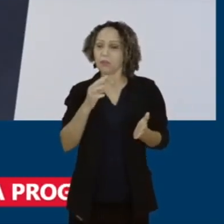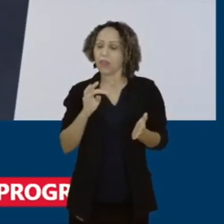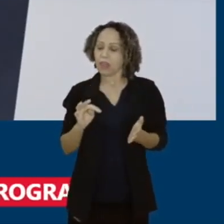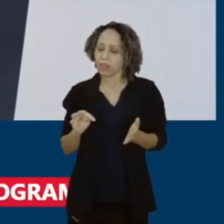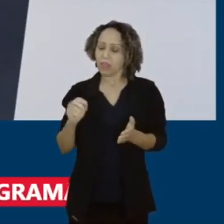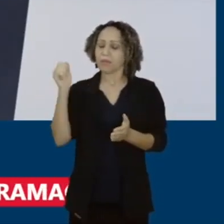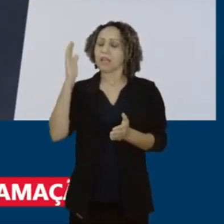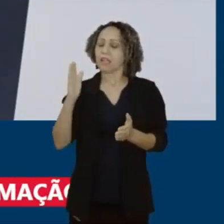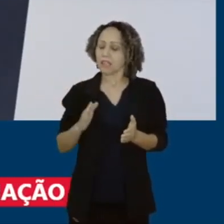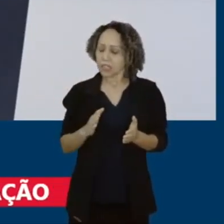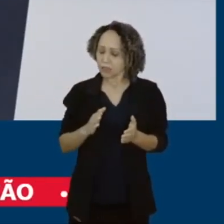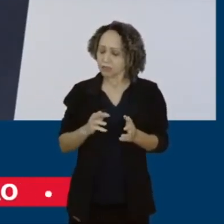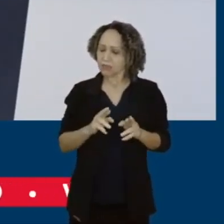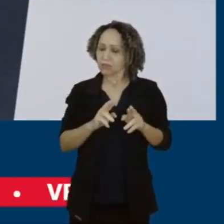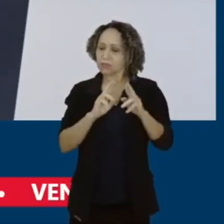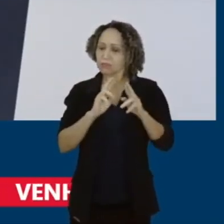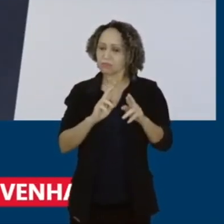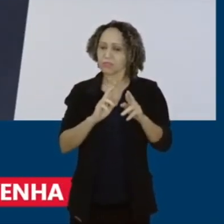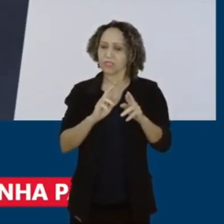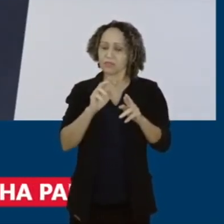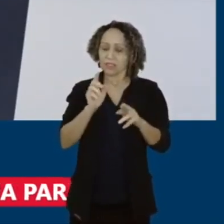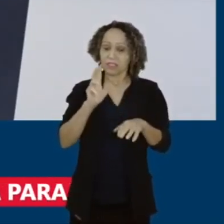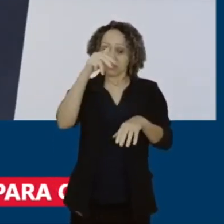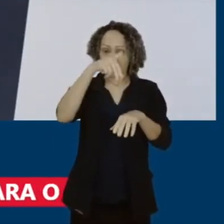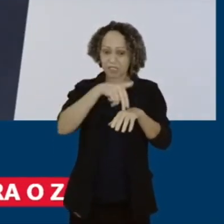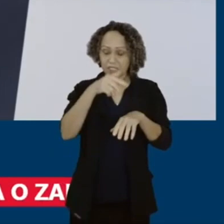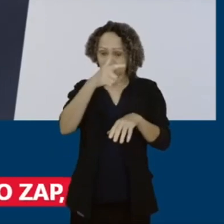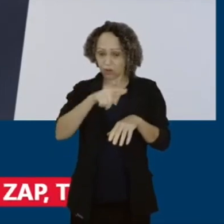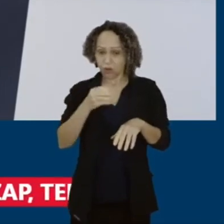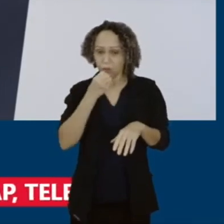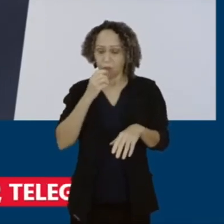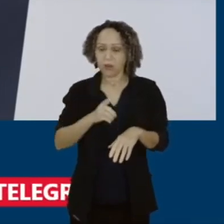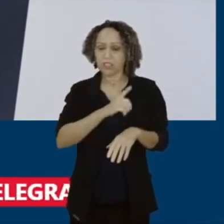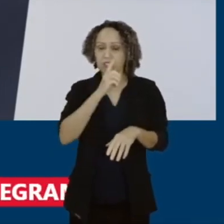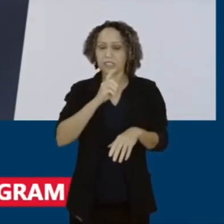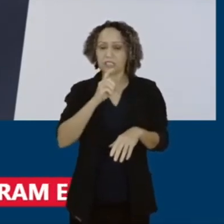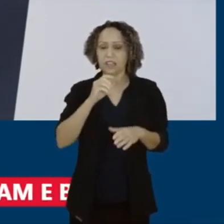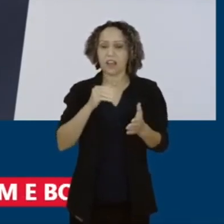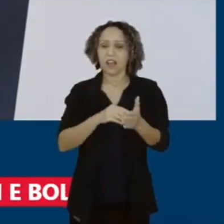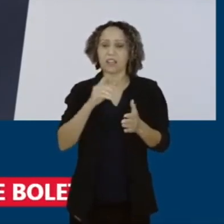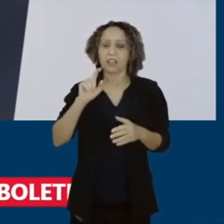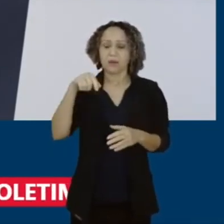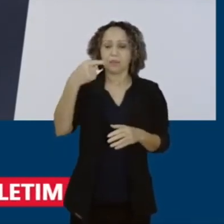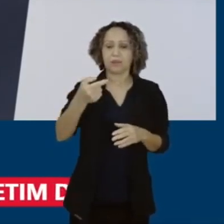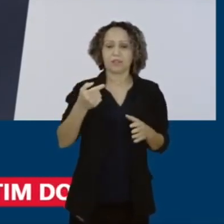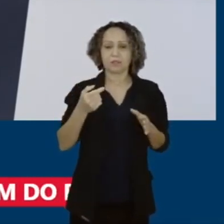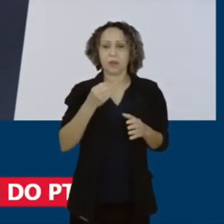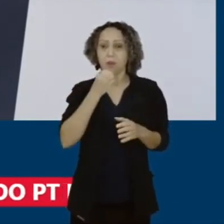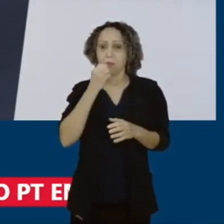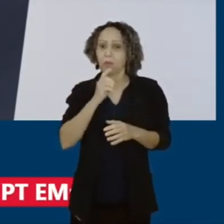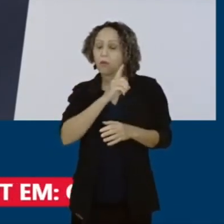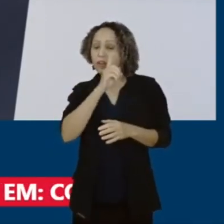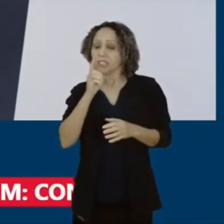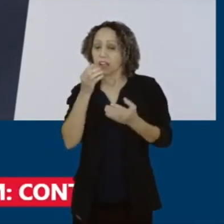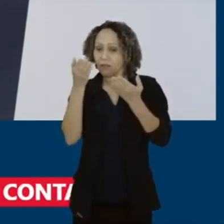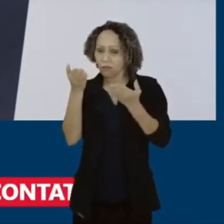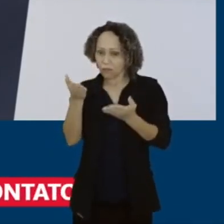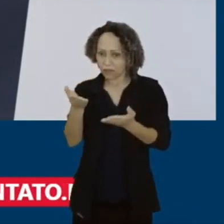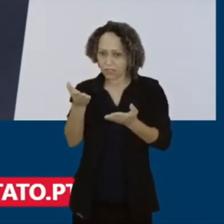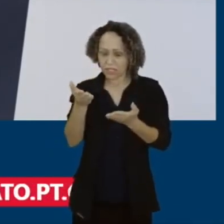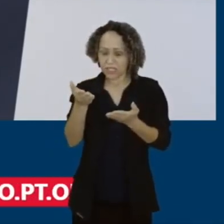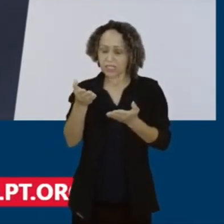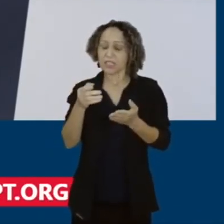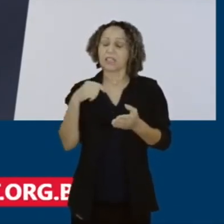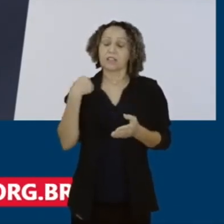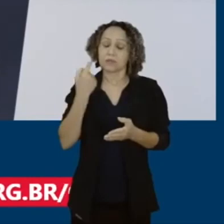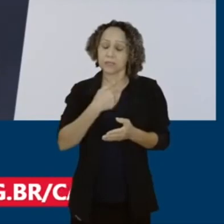aqui mais vezes. Bom dia e até a próxima. Bom dia a você, e a gente tem que ter bem